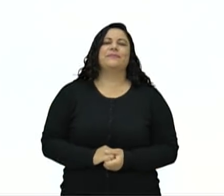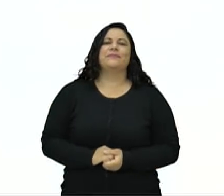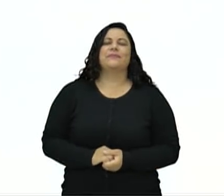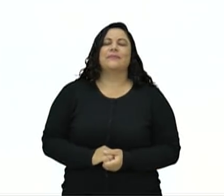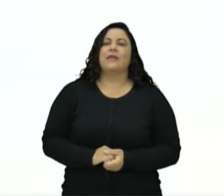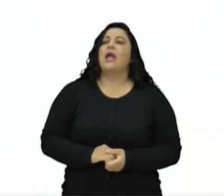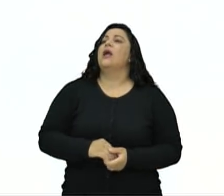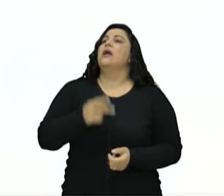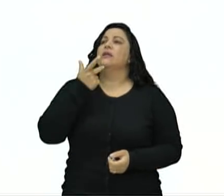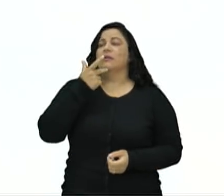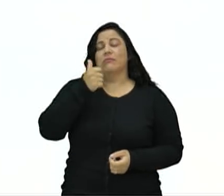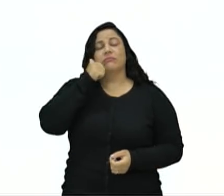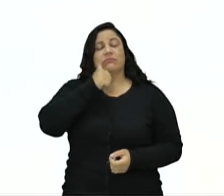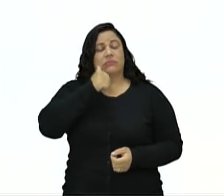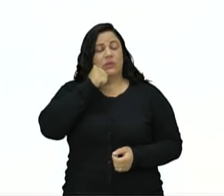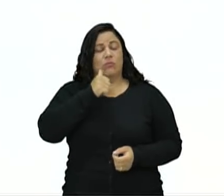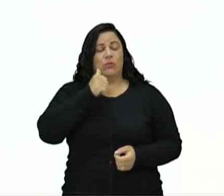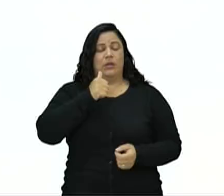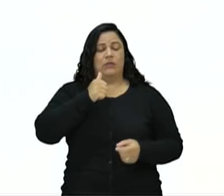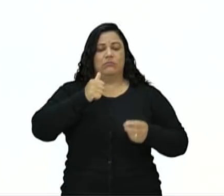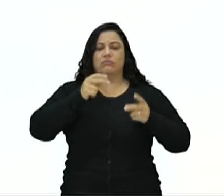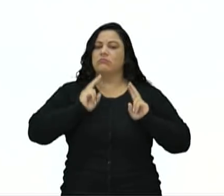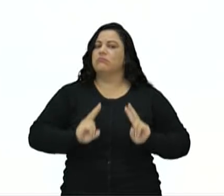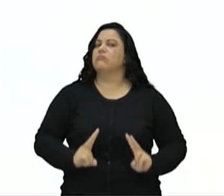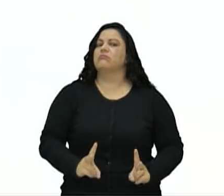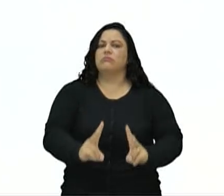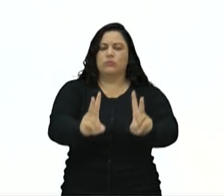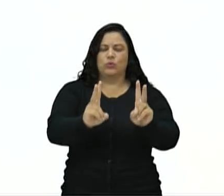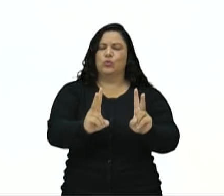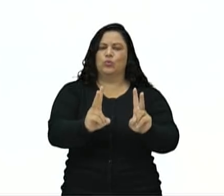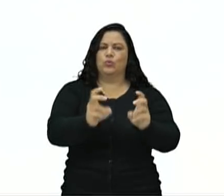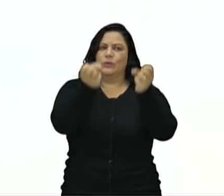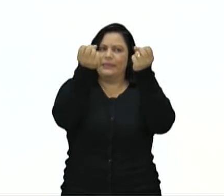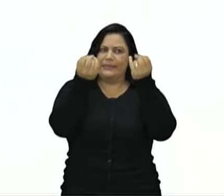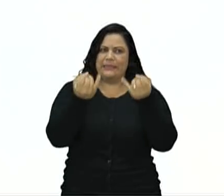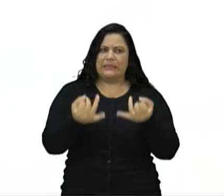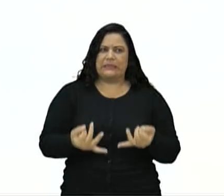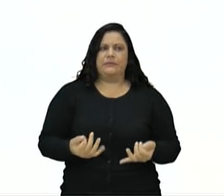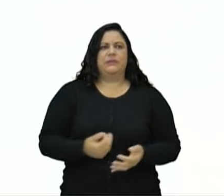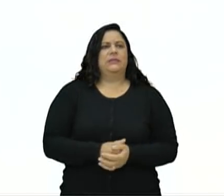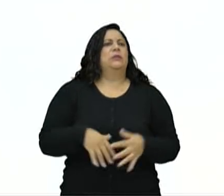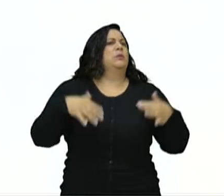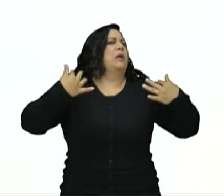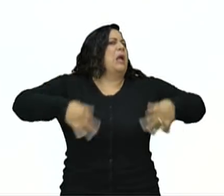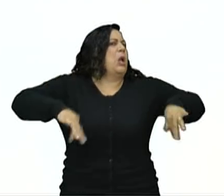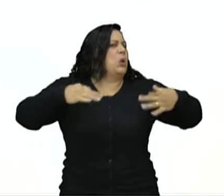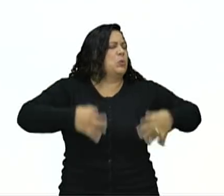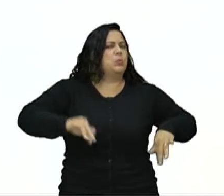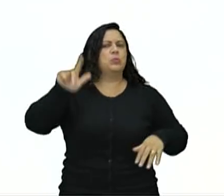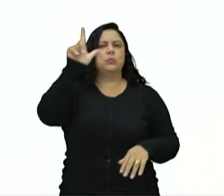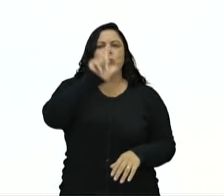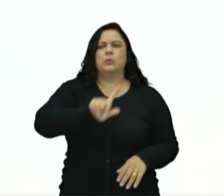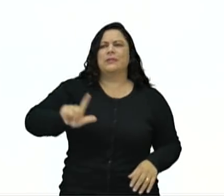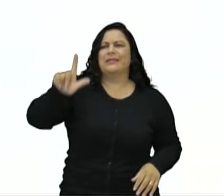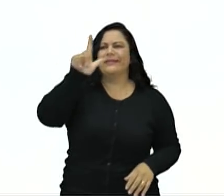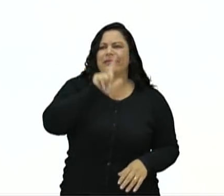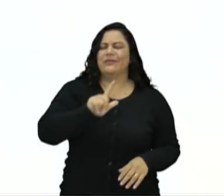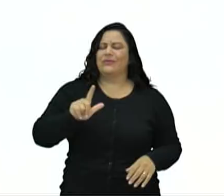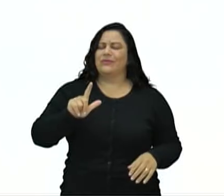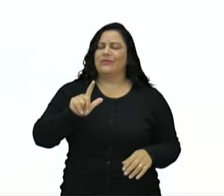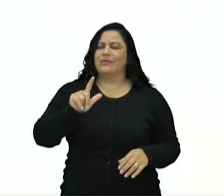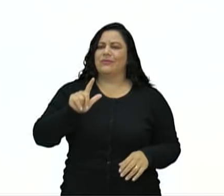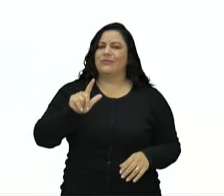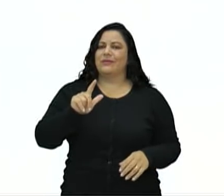né, o depoimento dela, e aí ela vai falar que a dor na literatura me ajuda a suportar a minha